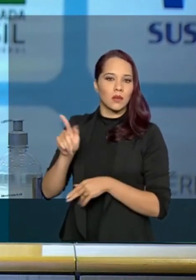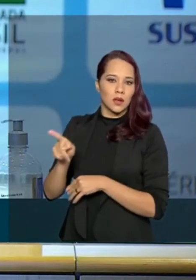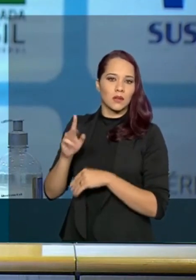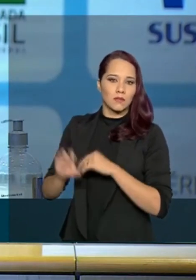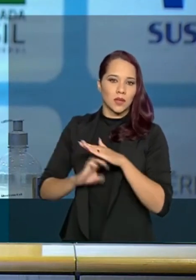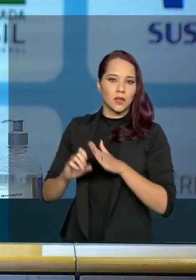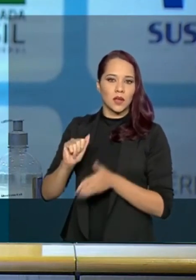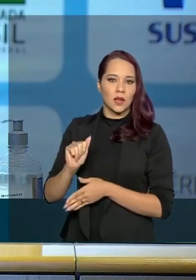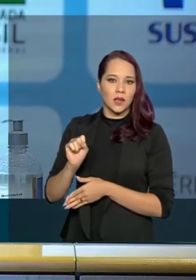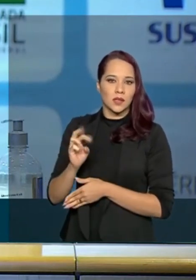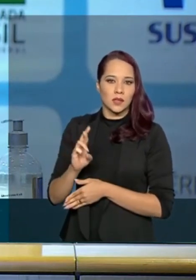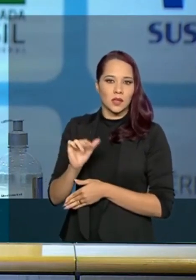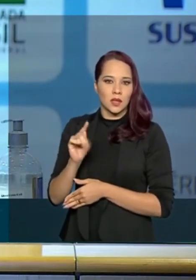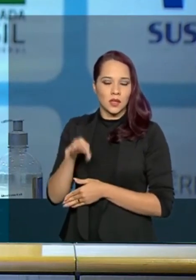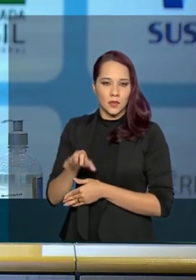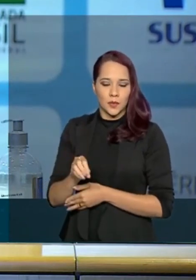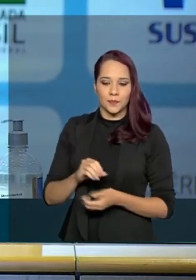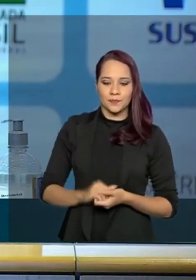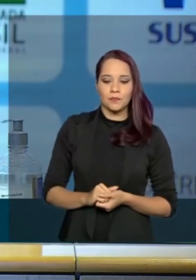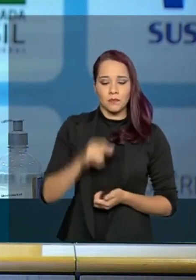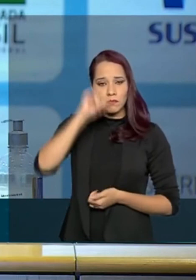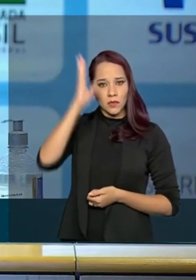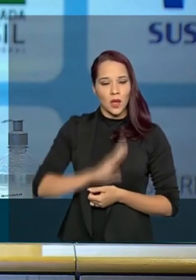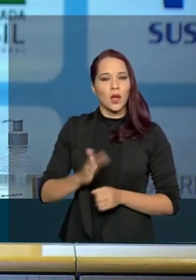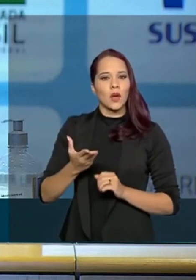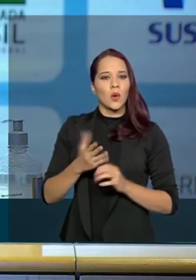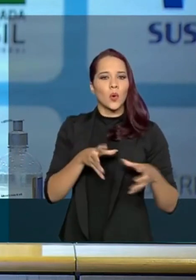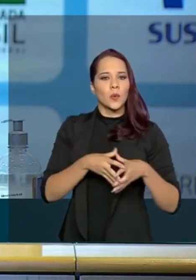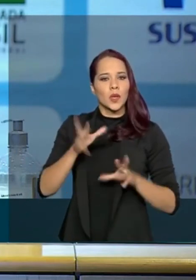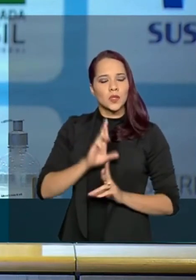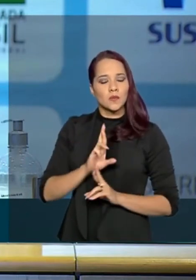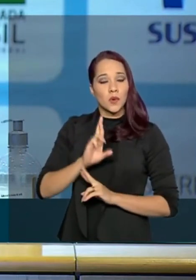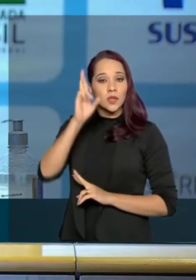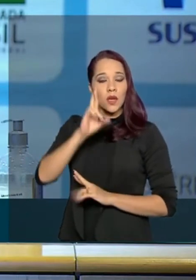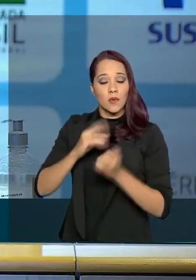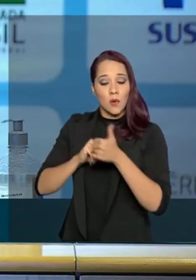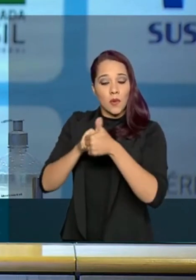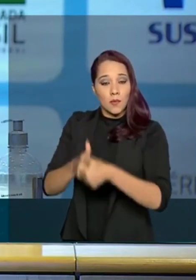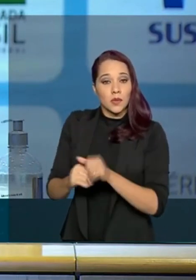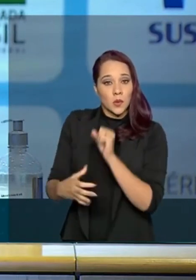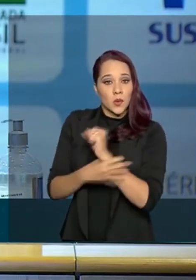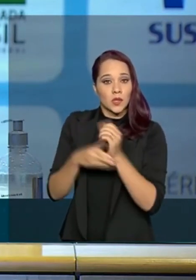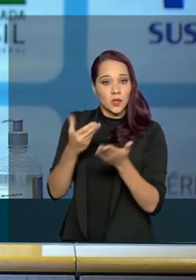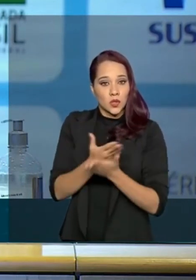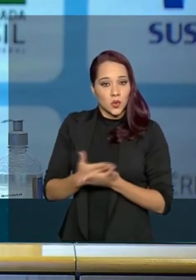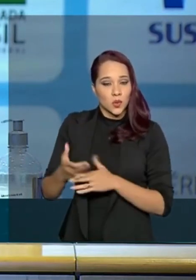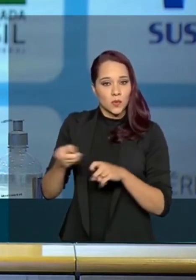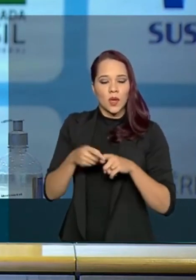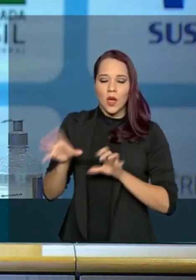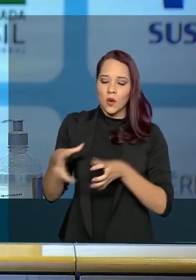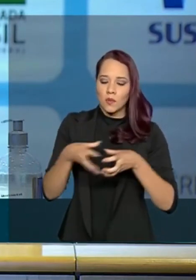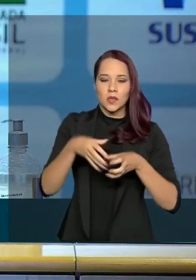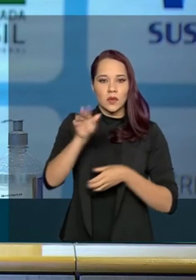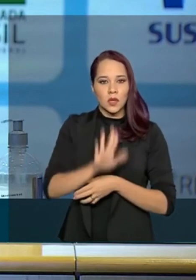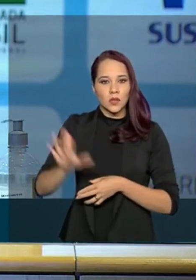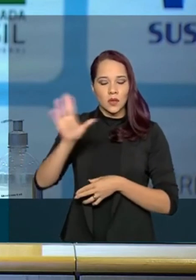No Brasil, órgãos regulatórios responsáveis pelo acompanhamento de informações de segurança de estudos clínicos são a Comissão Nacional